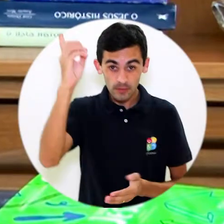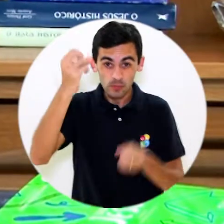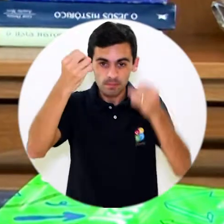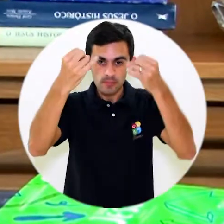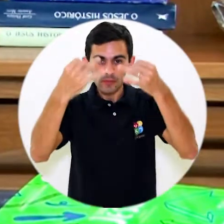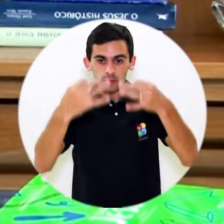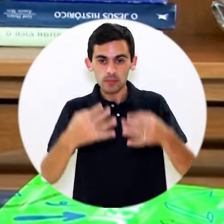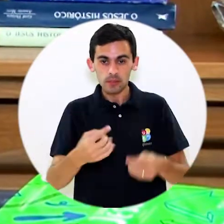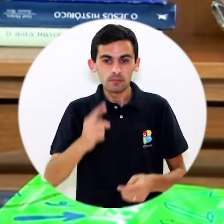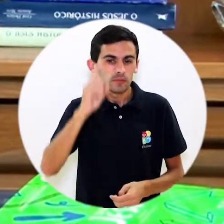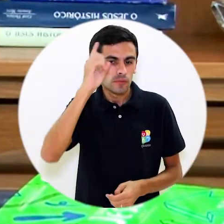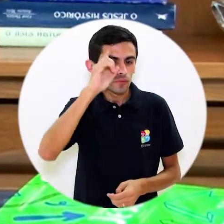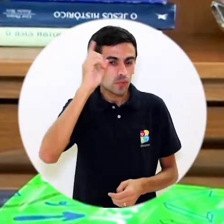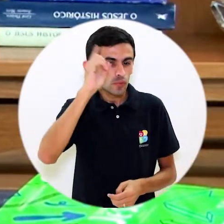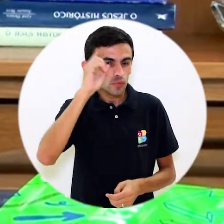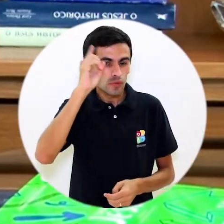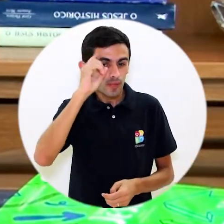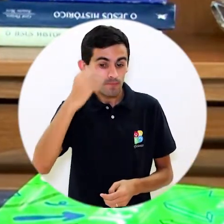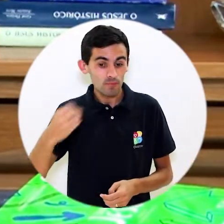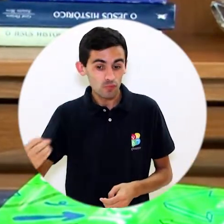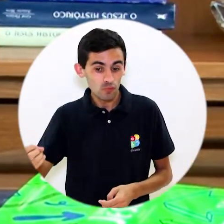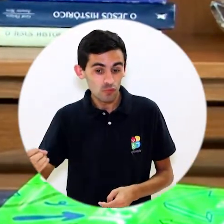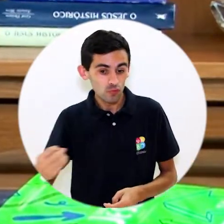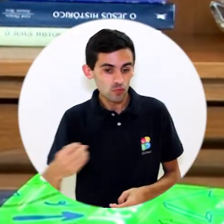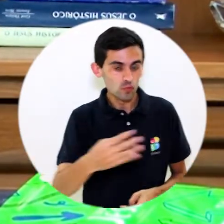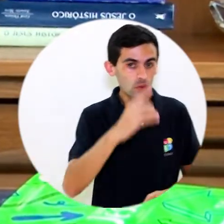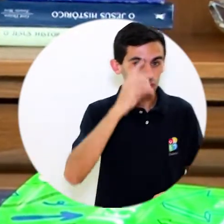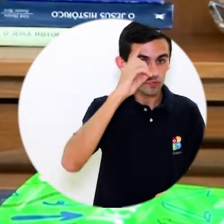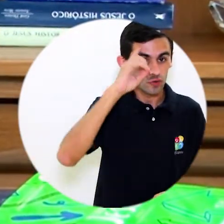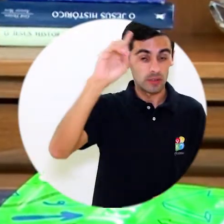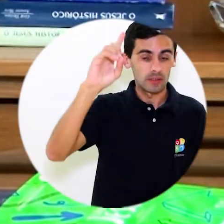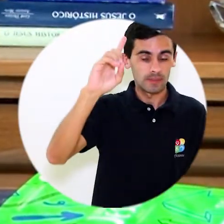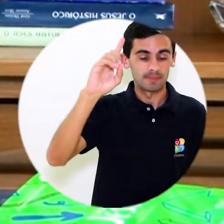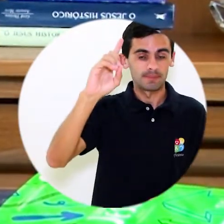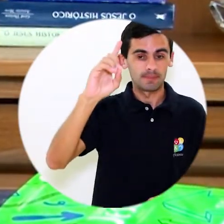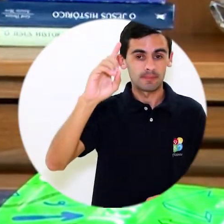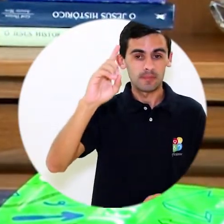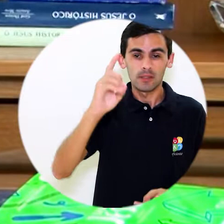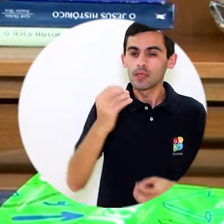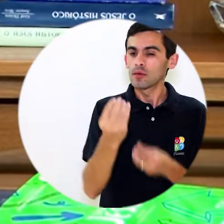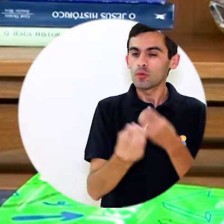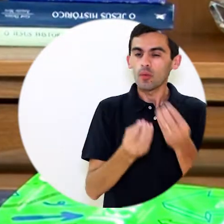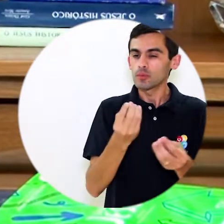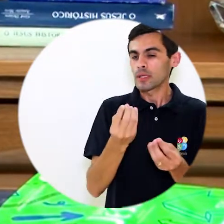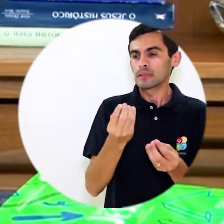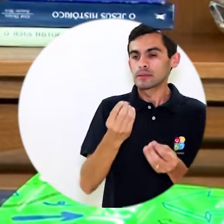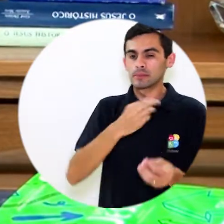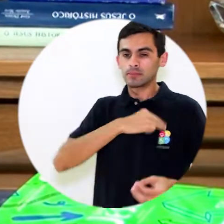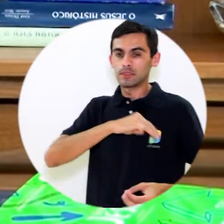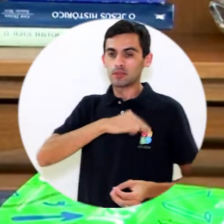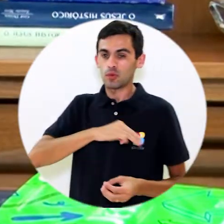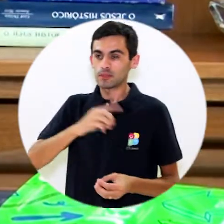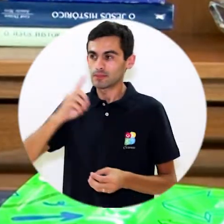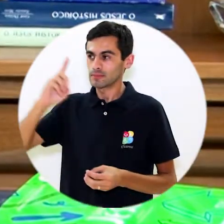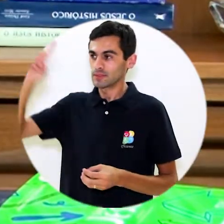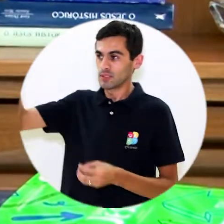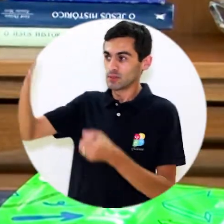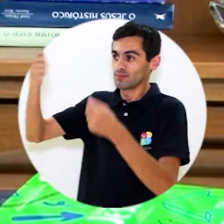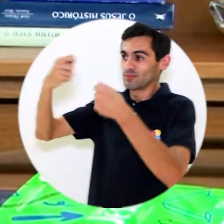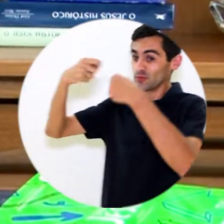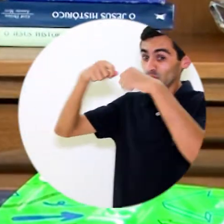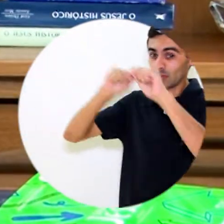Bíblia diz que todos os dias é uma nova oportunidade. É como se as misericórdias